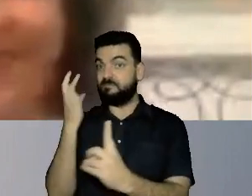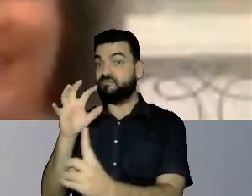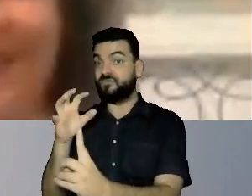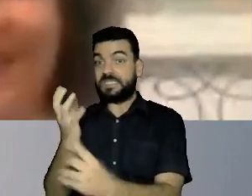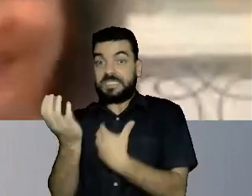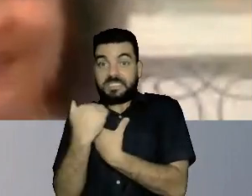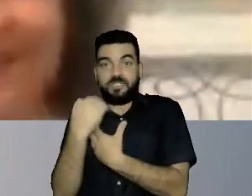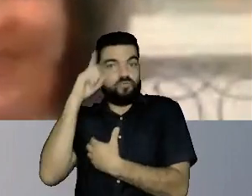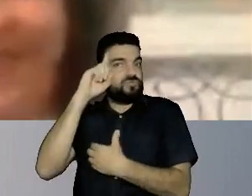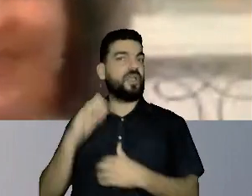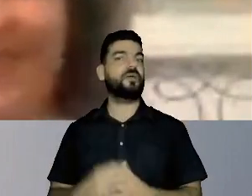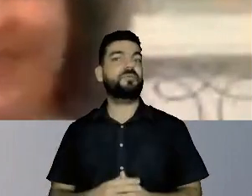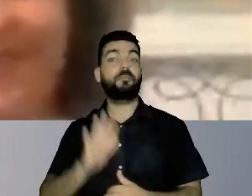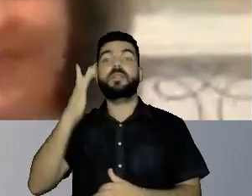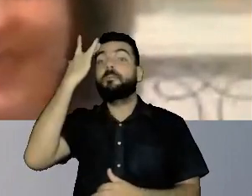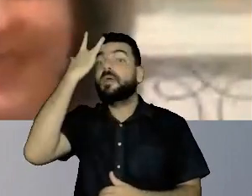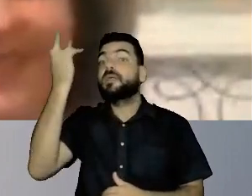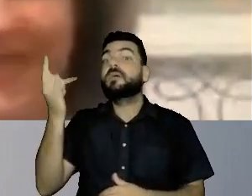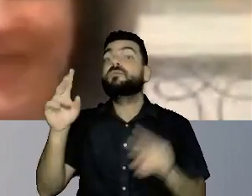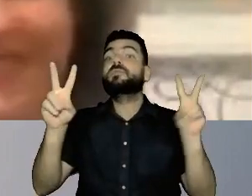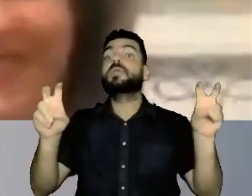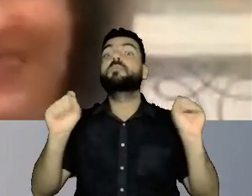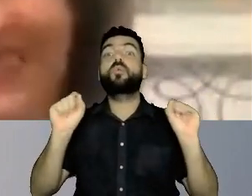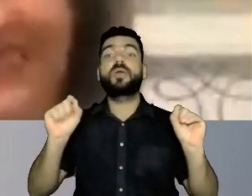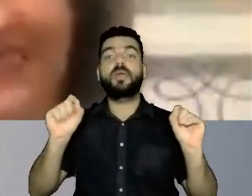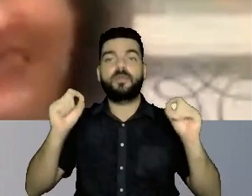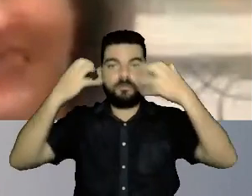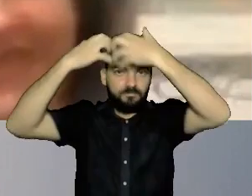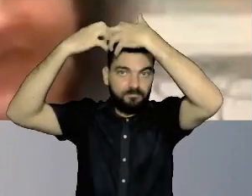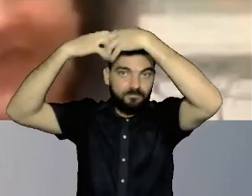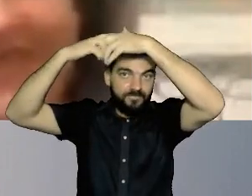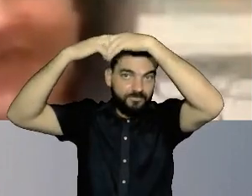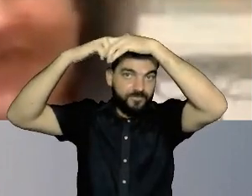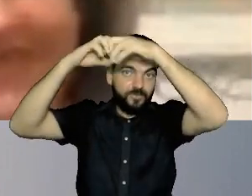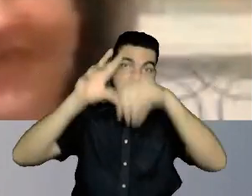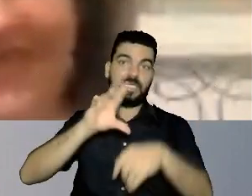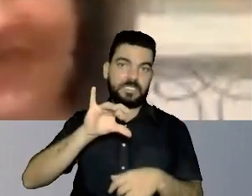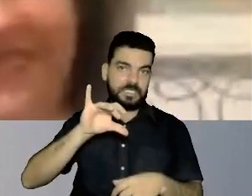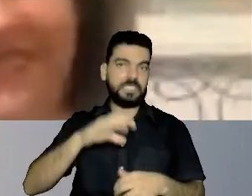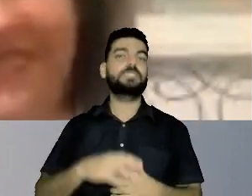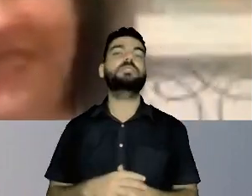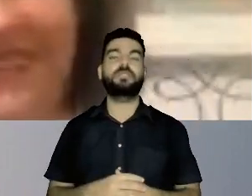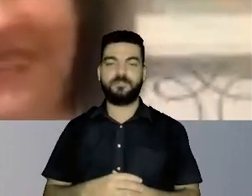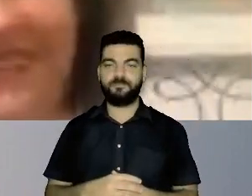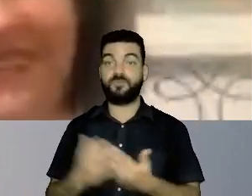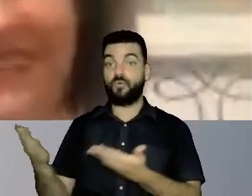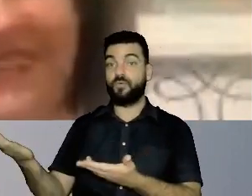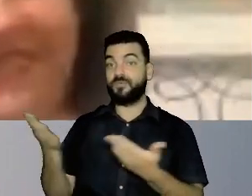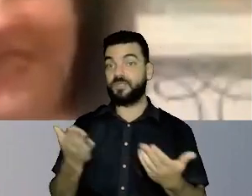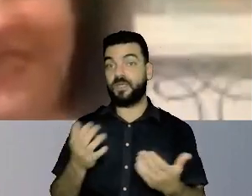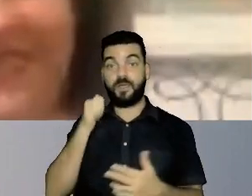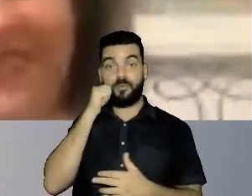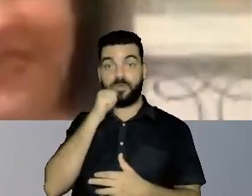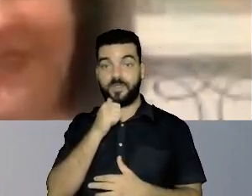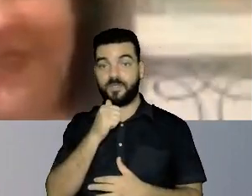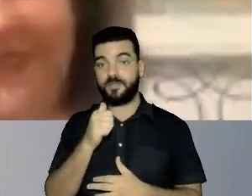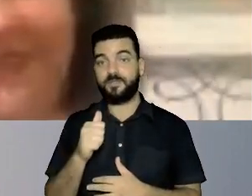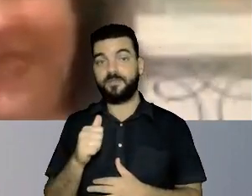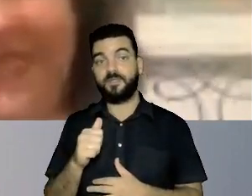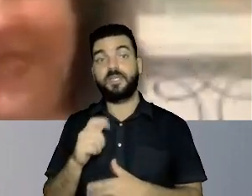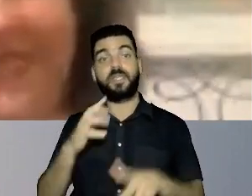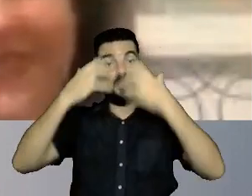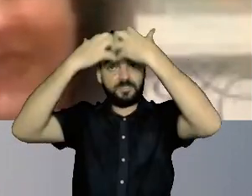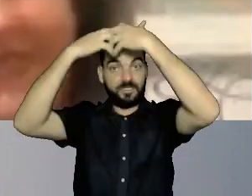topar com eles e principalmente não reproduzi-los, né? Porque às vezes a gente reproduz sem perceber. Mas amanhã a gente vai